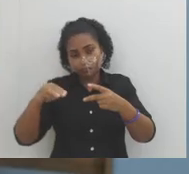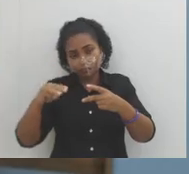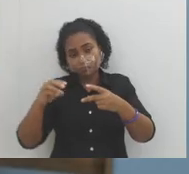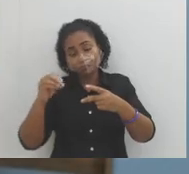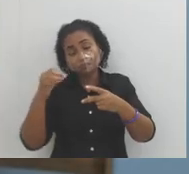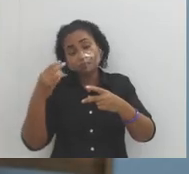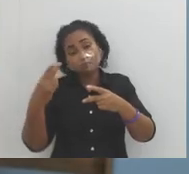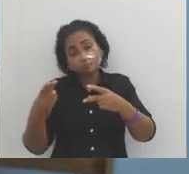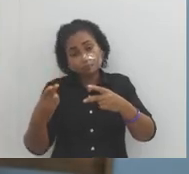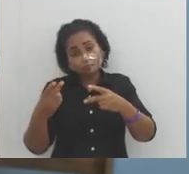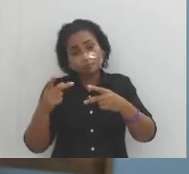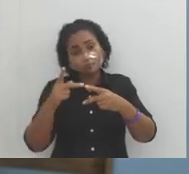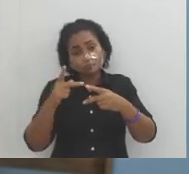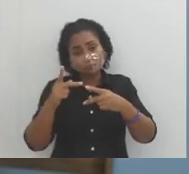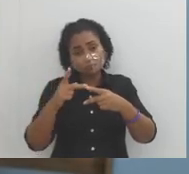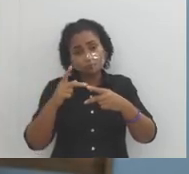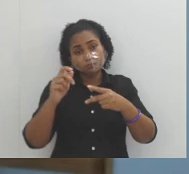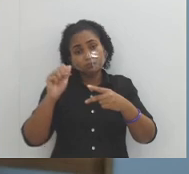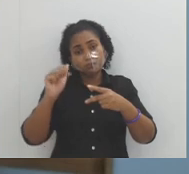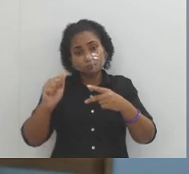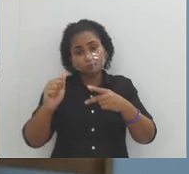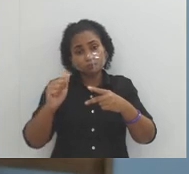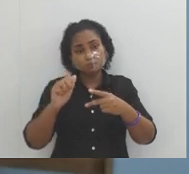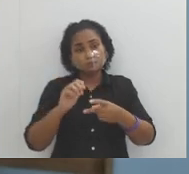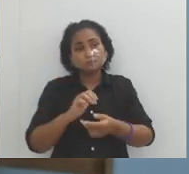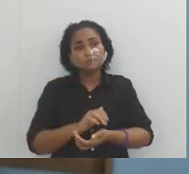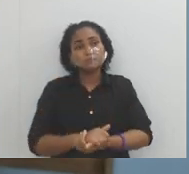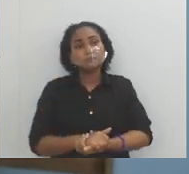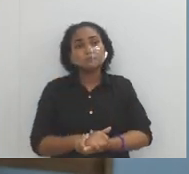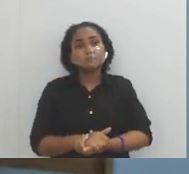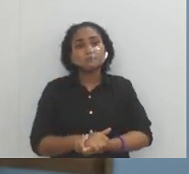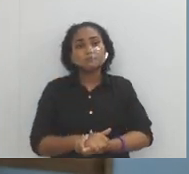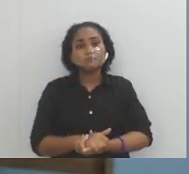pela preposição a, tá bom?